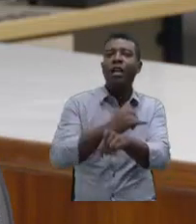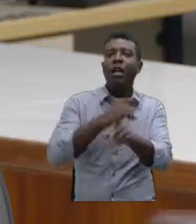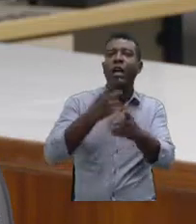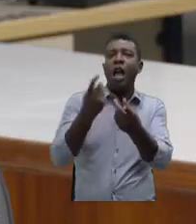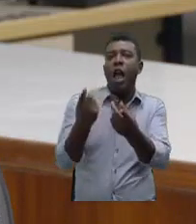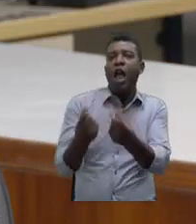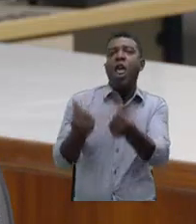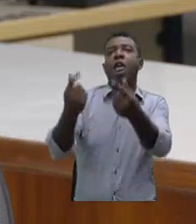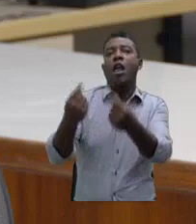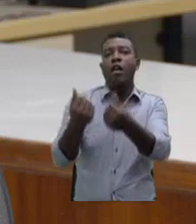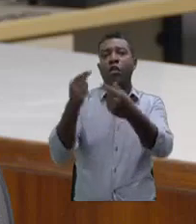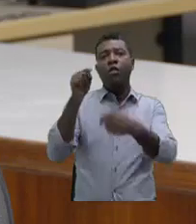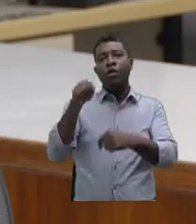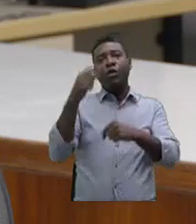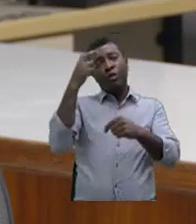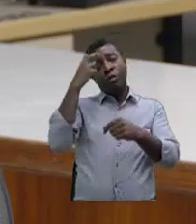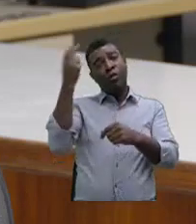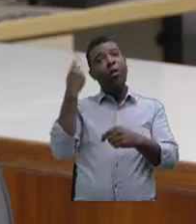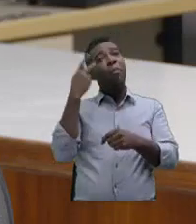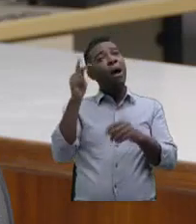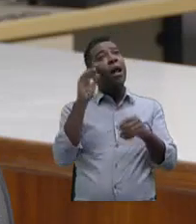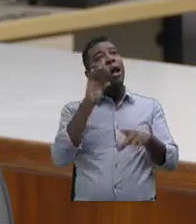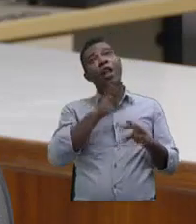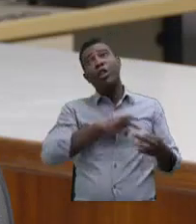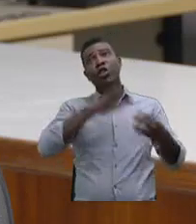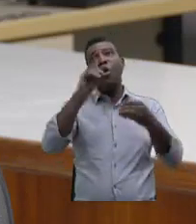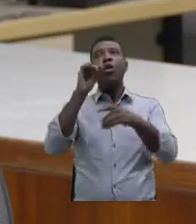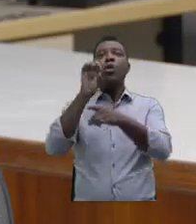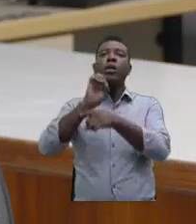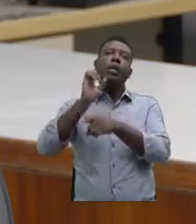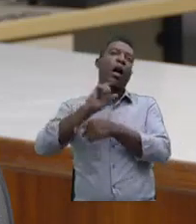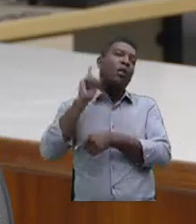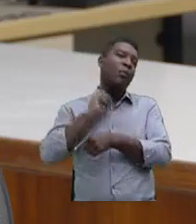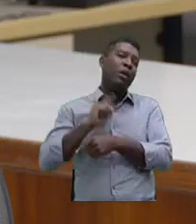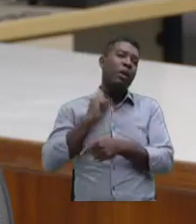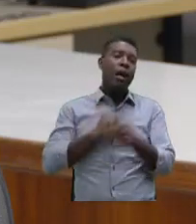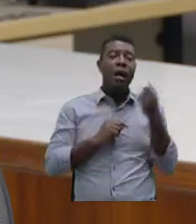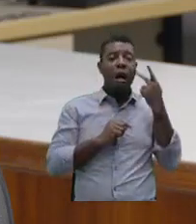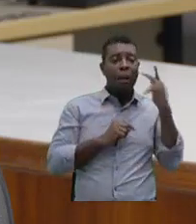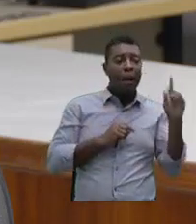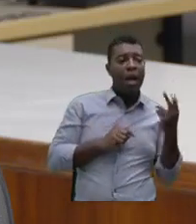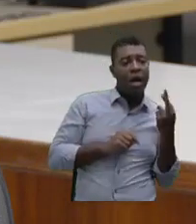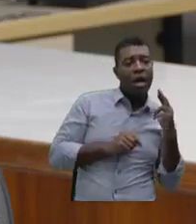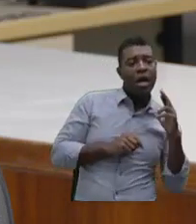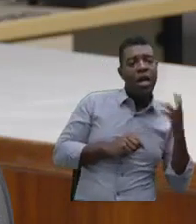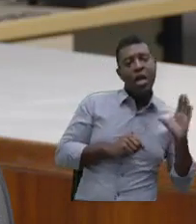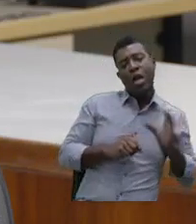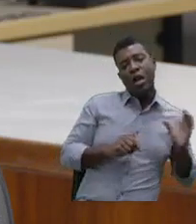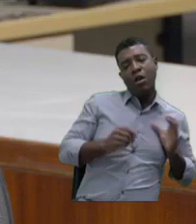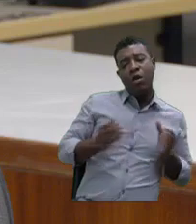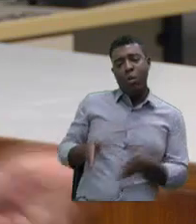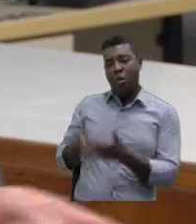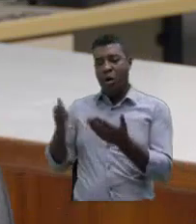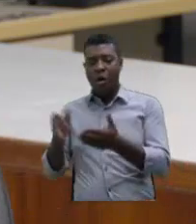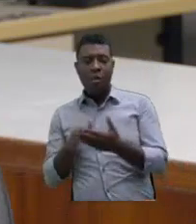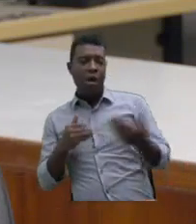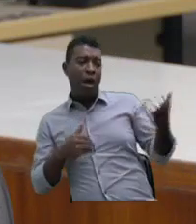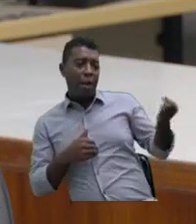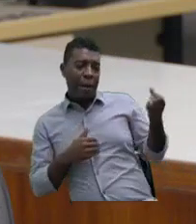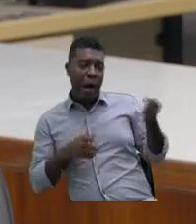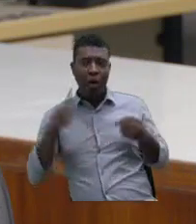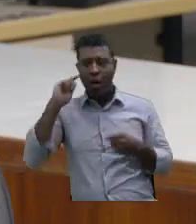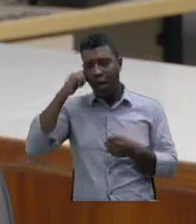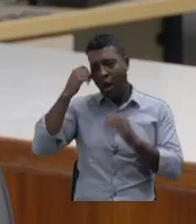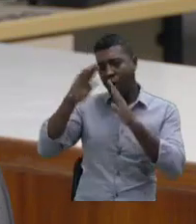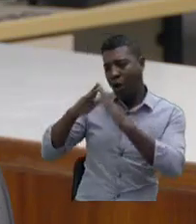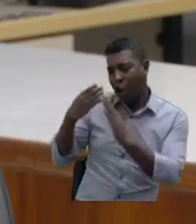estado de Minas Gerais, para ricos e para pobres, para brancos e para negros, para o quilombola,